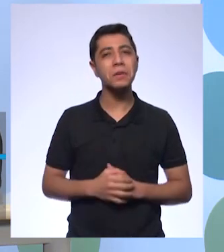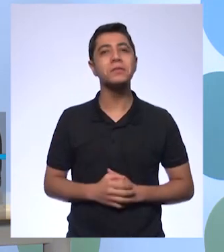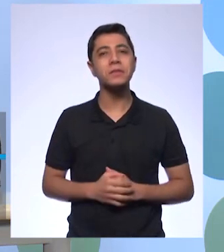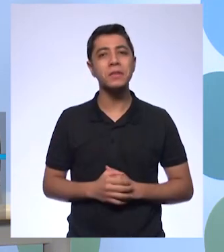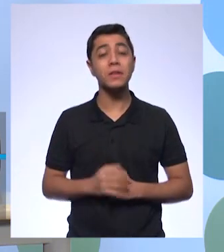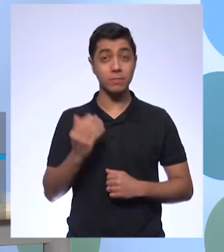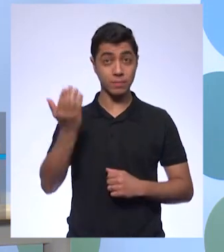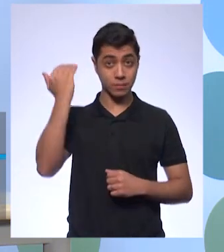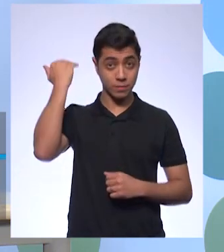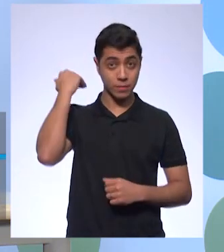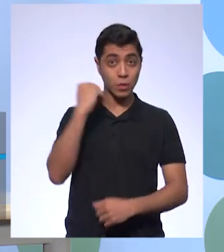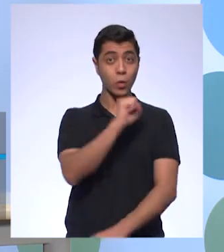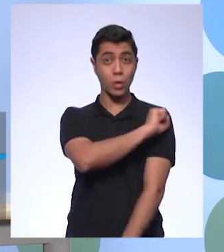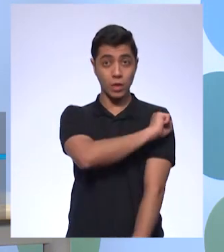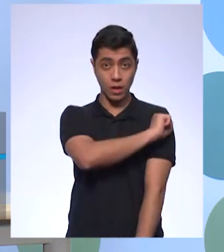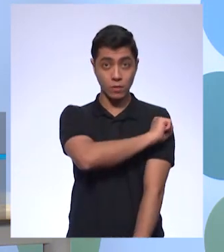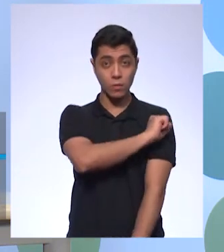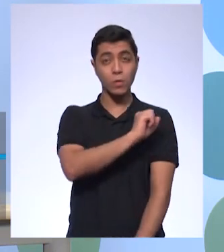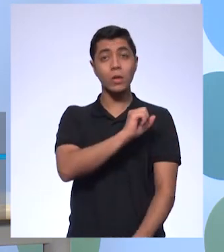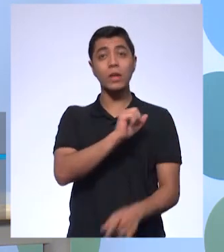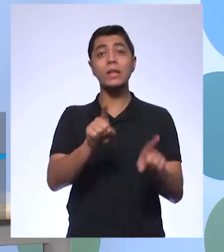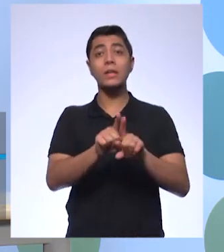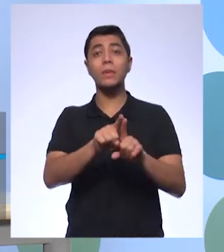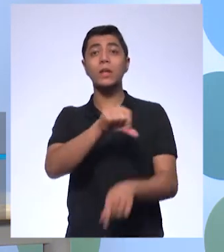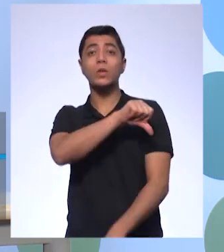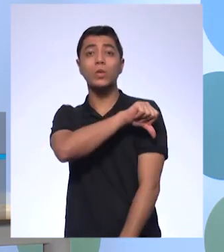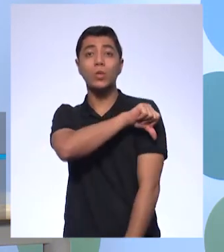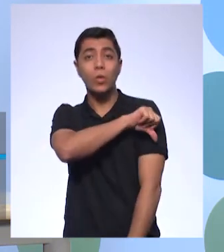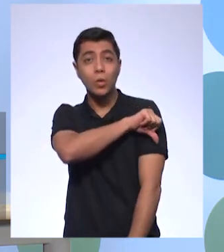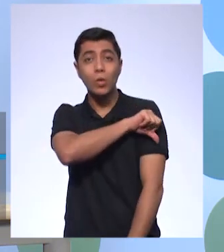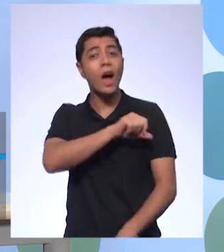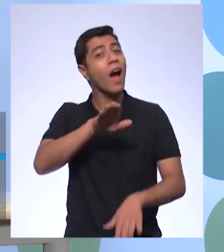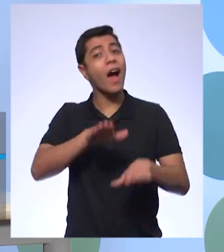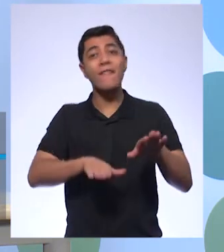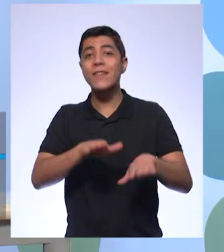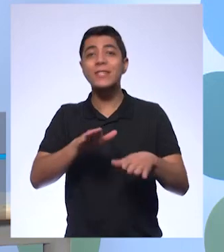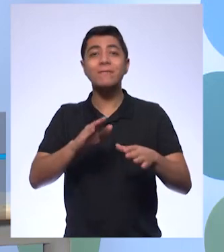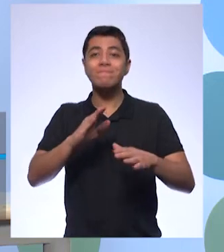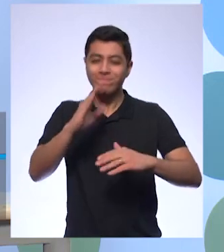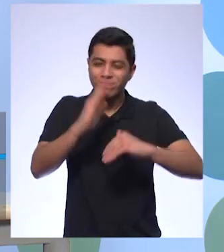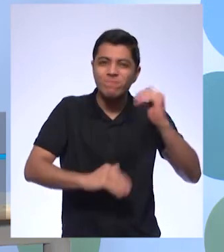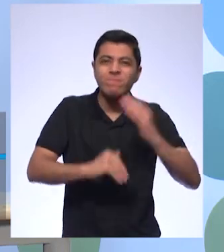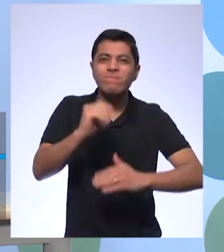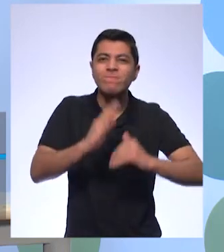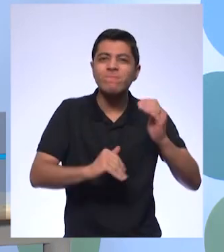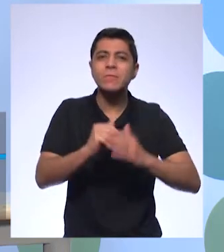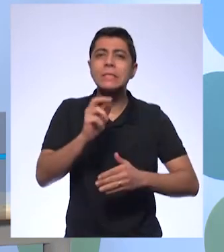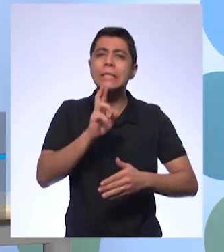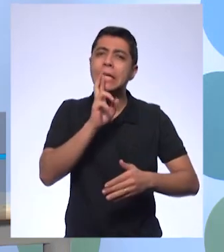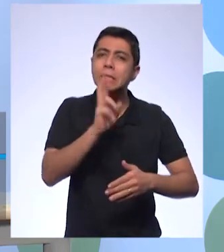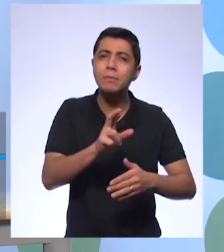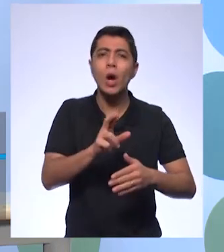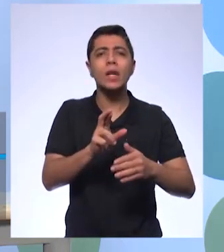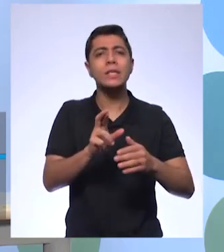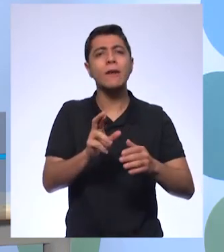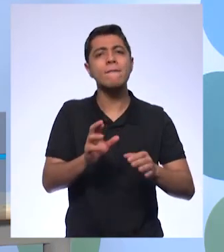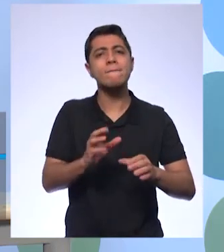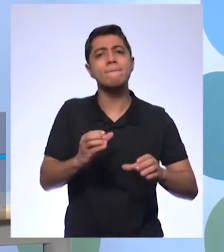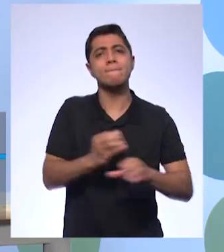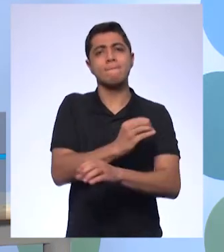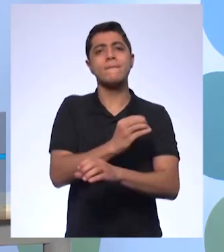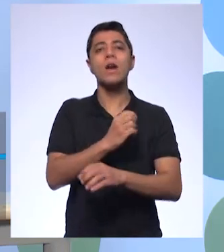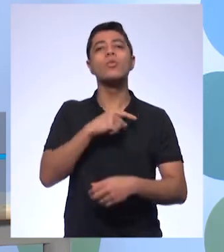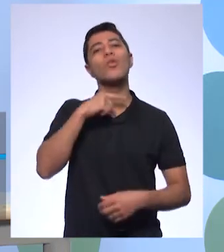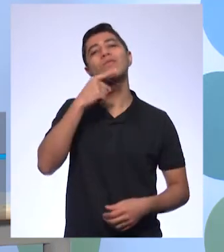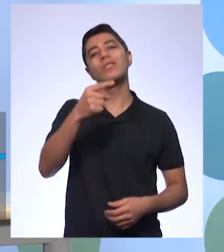8º e no 9º, talvez vocês não conseguiriam realizar as respostas que vocês conseguem realizar hoje, que